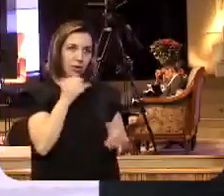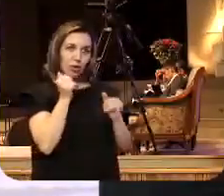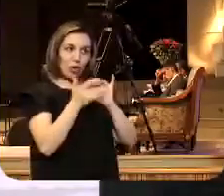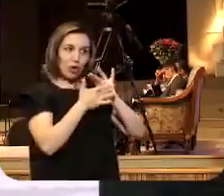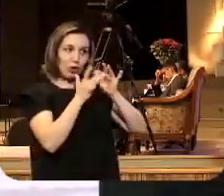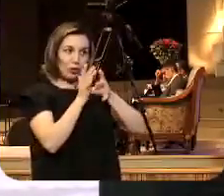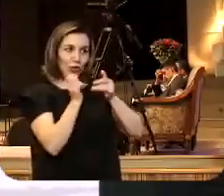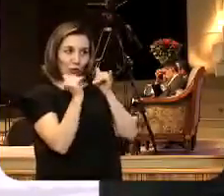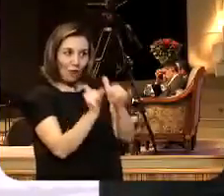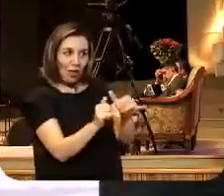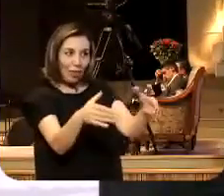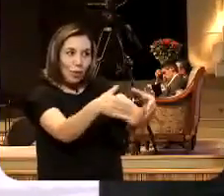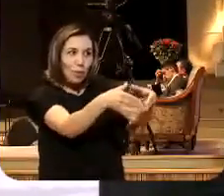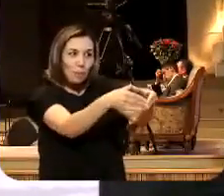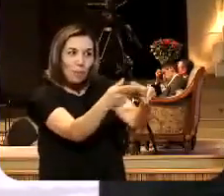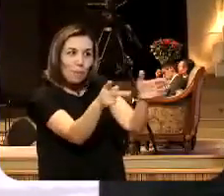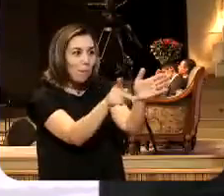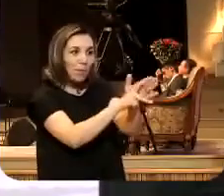Uau!